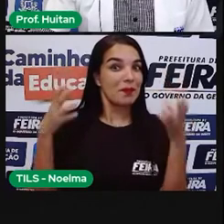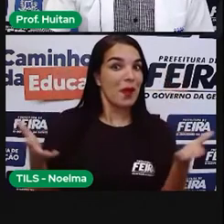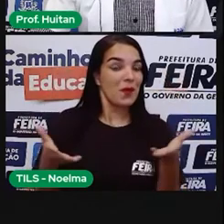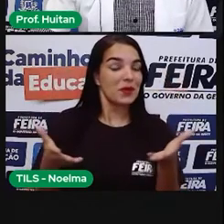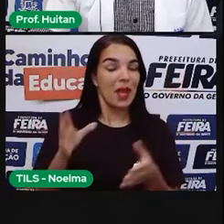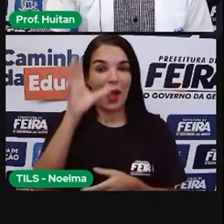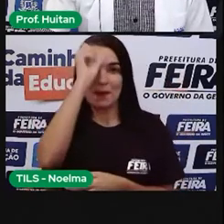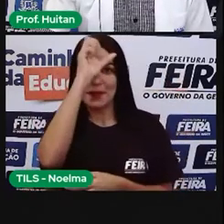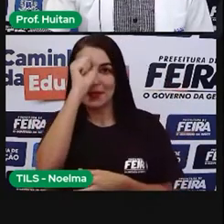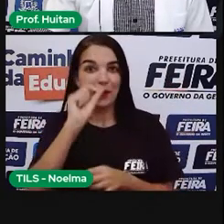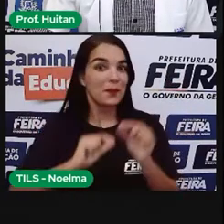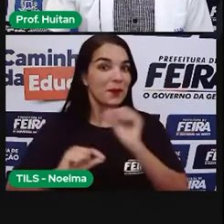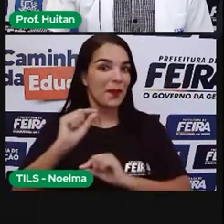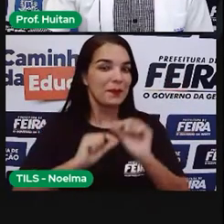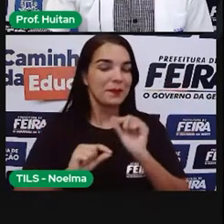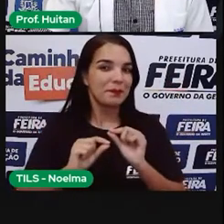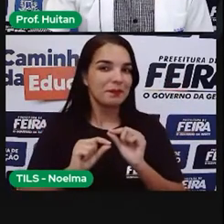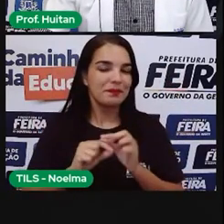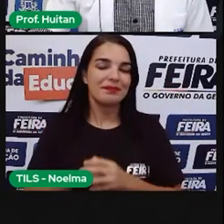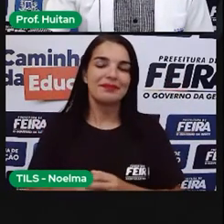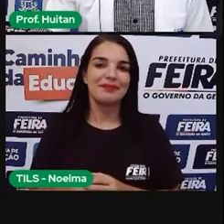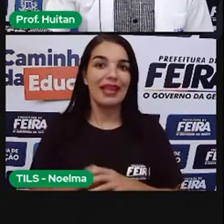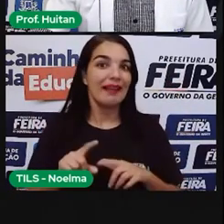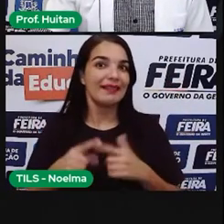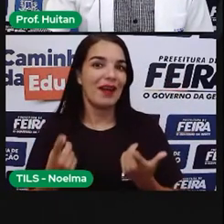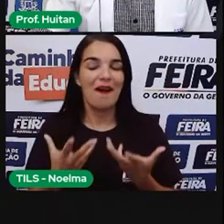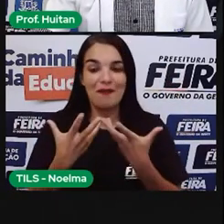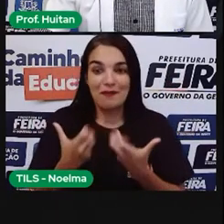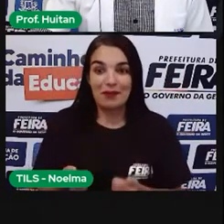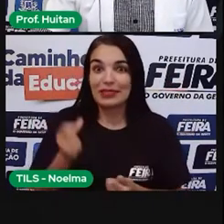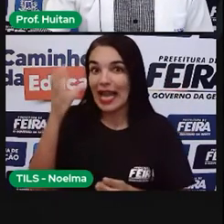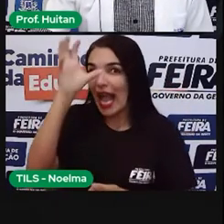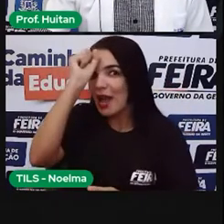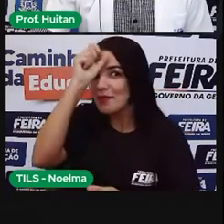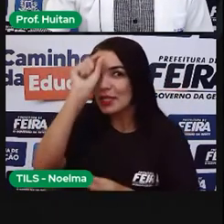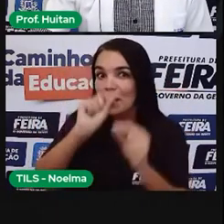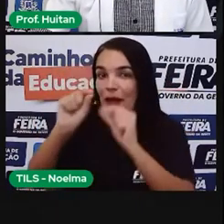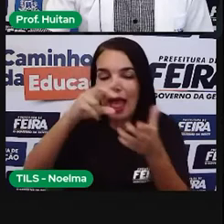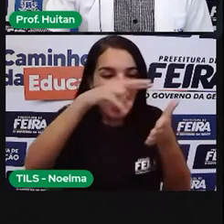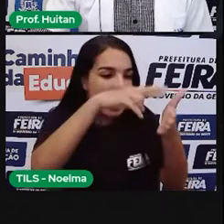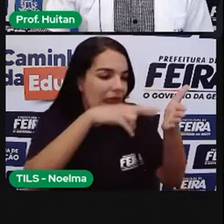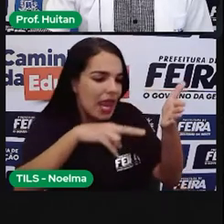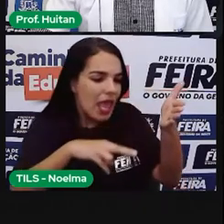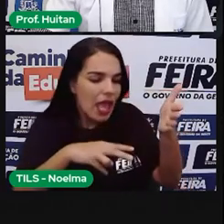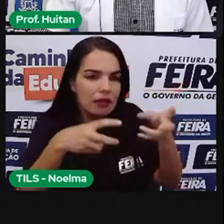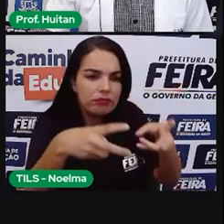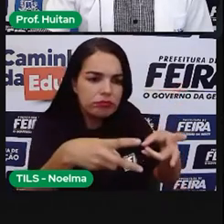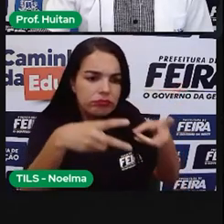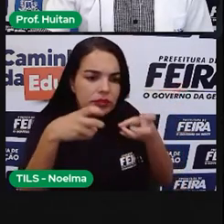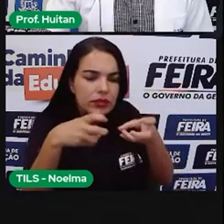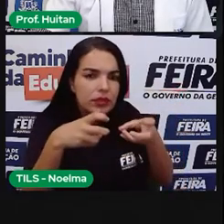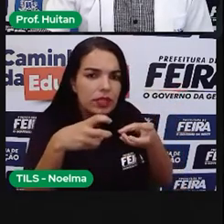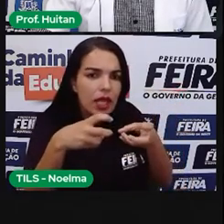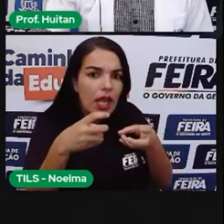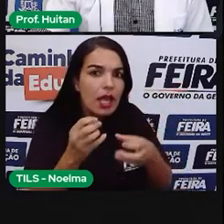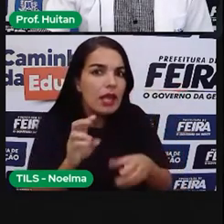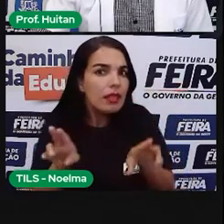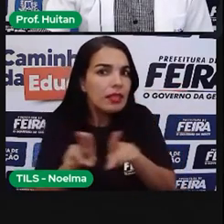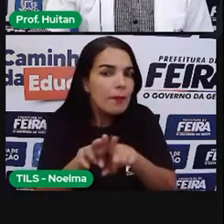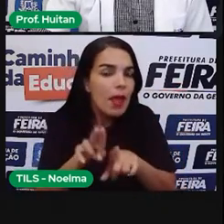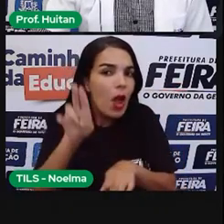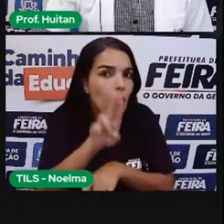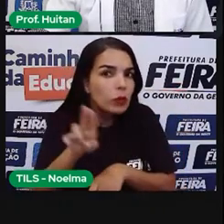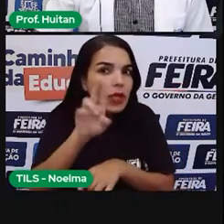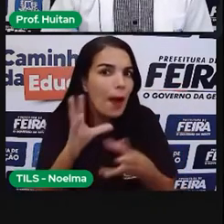hoje? Nós vamos aprender ler e reconhecer e usar o maior número de gêneros textuais